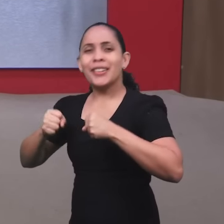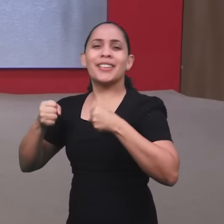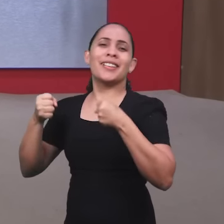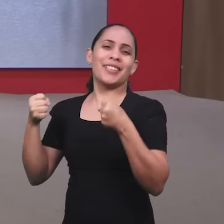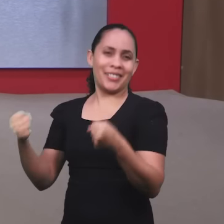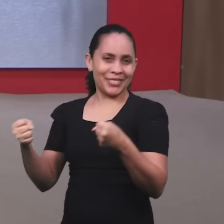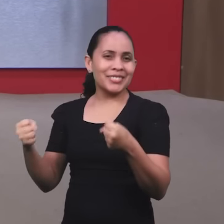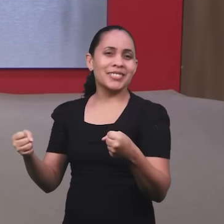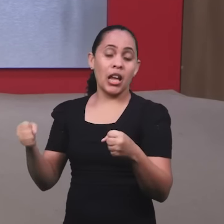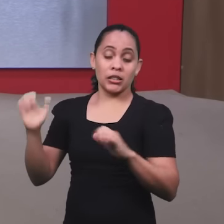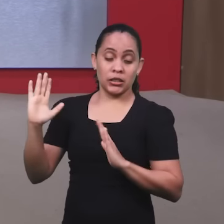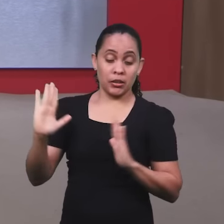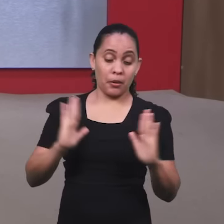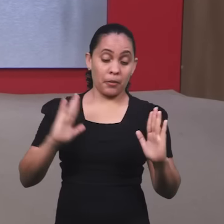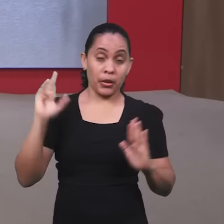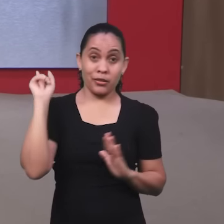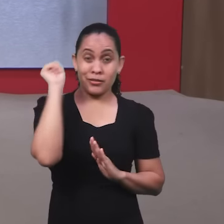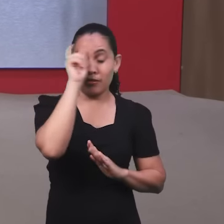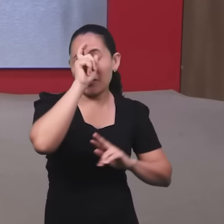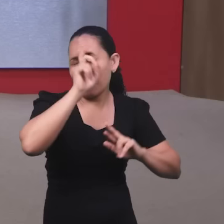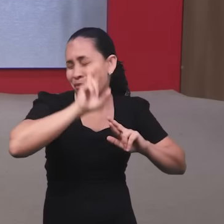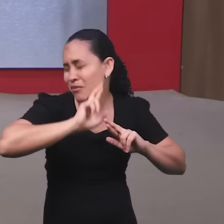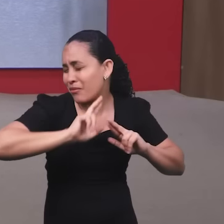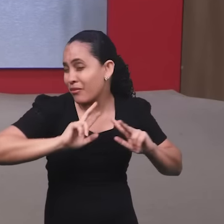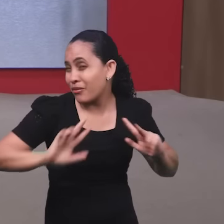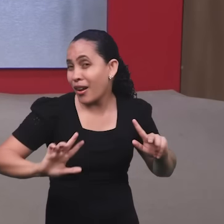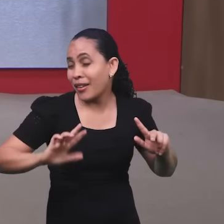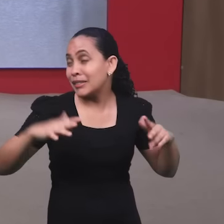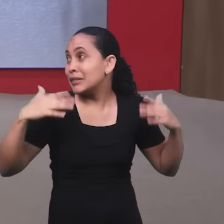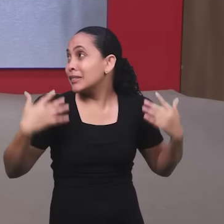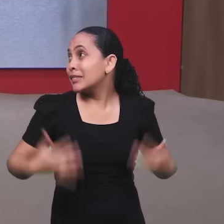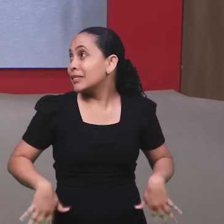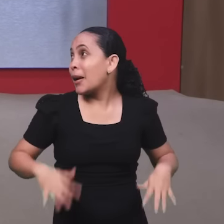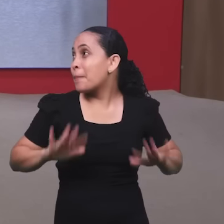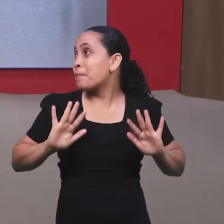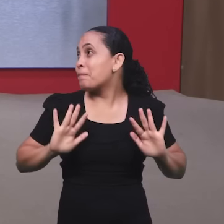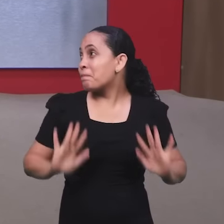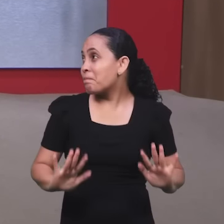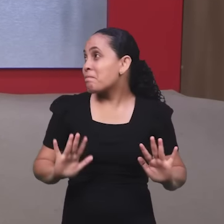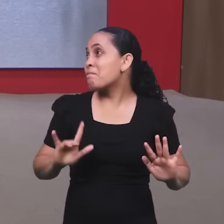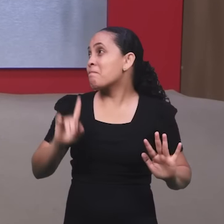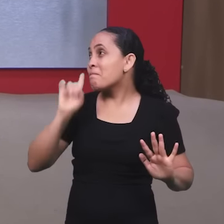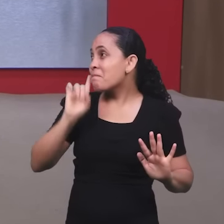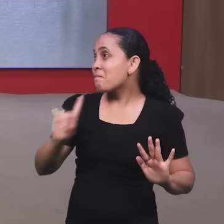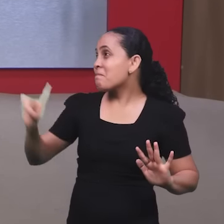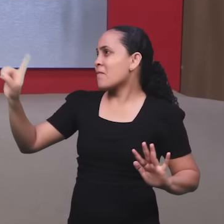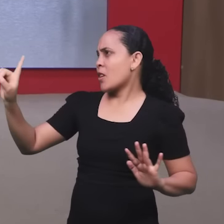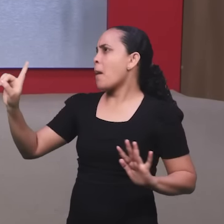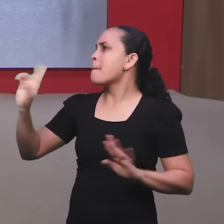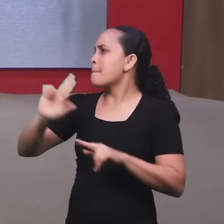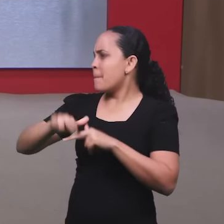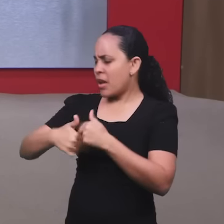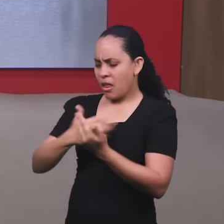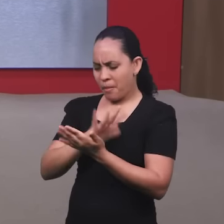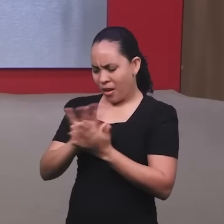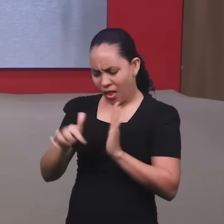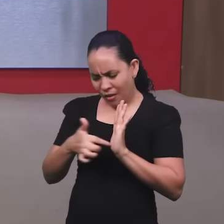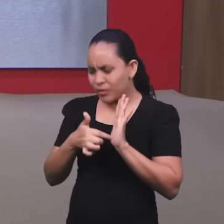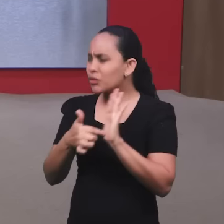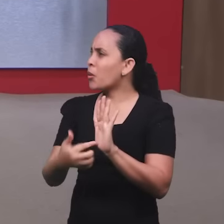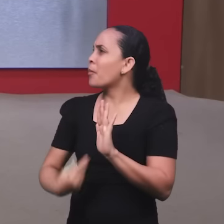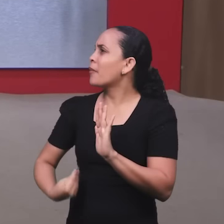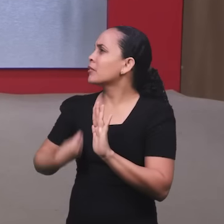das circunstâncias adversas que eu estou enfrentando, baseado na tua palavra, numa vida